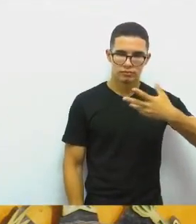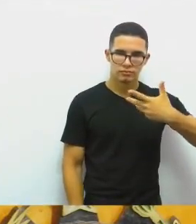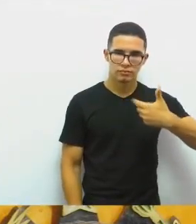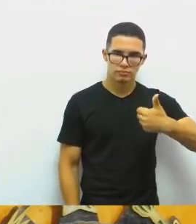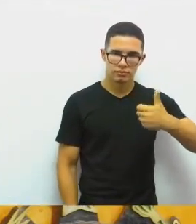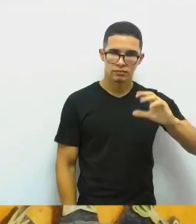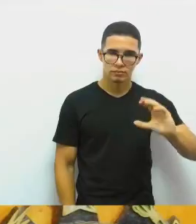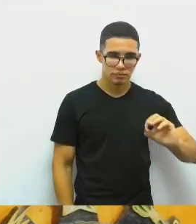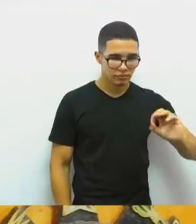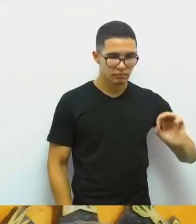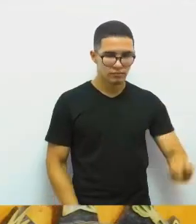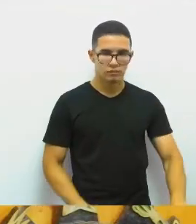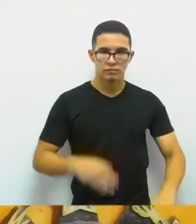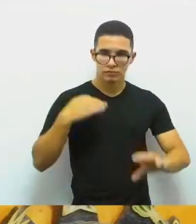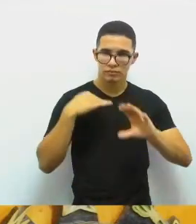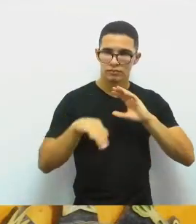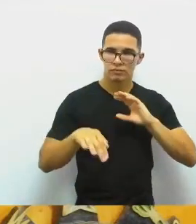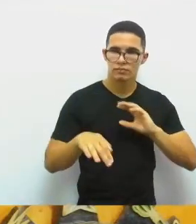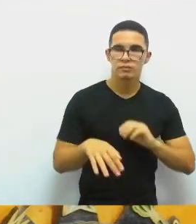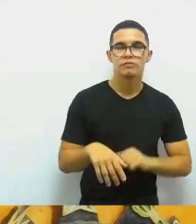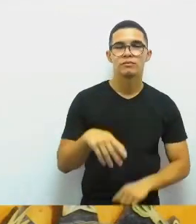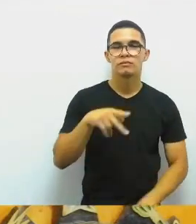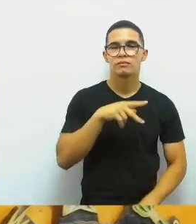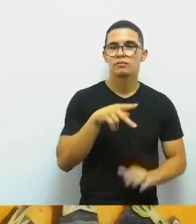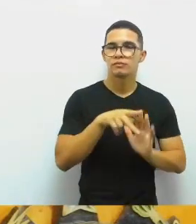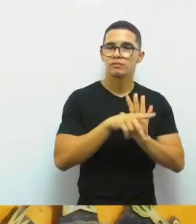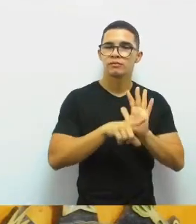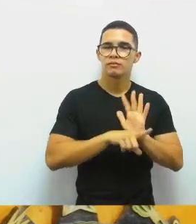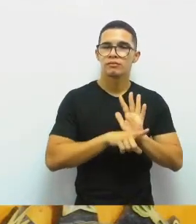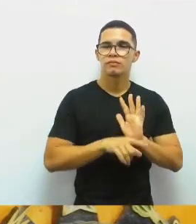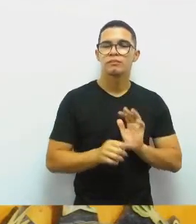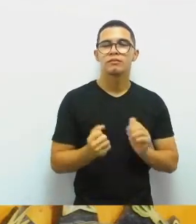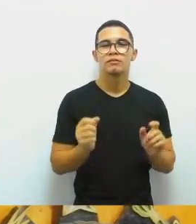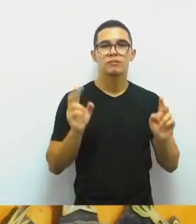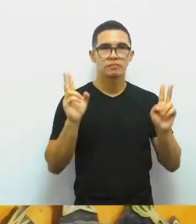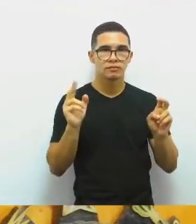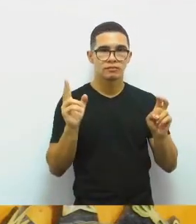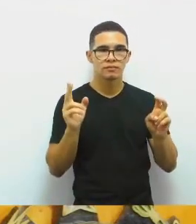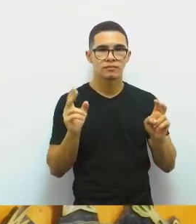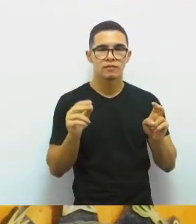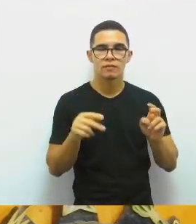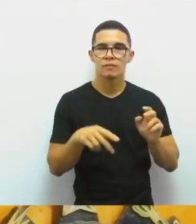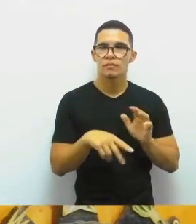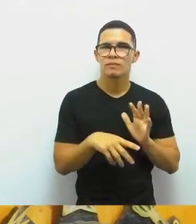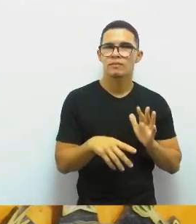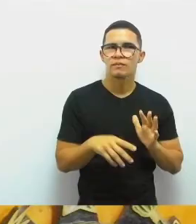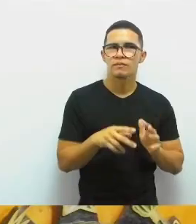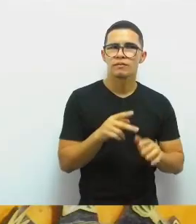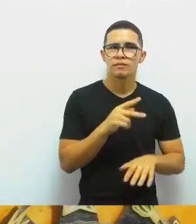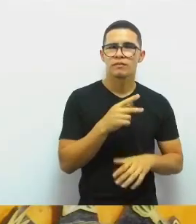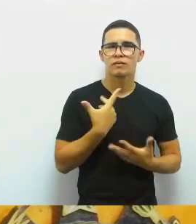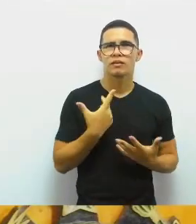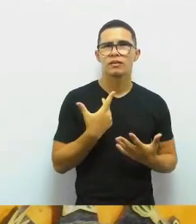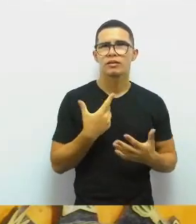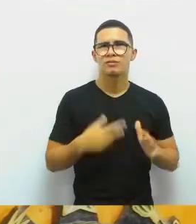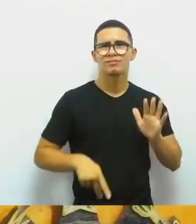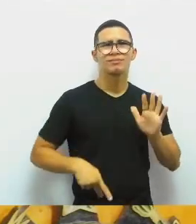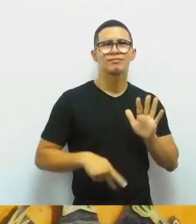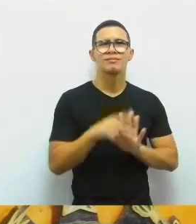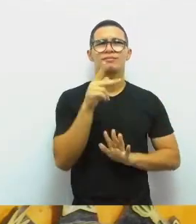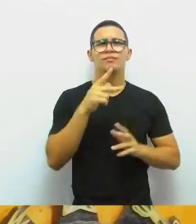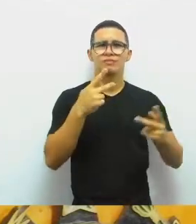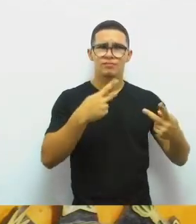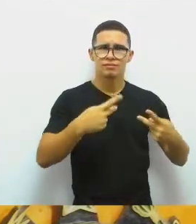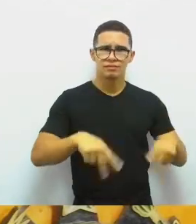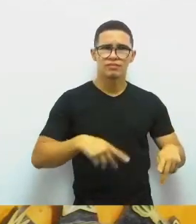municipal o envio de um projeto de lei para instituir o Programa Estadual de Integração